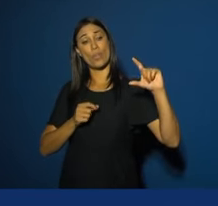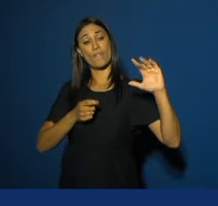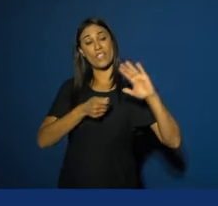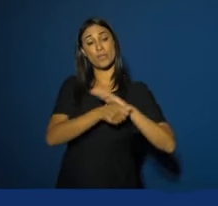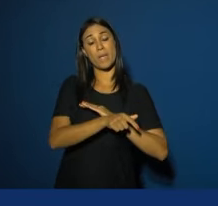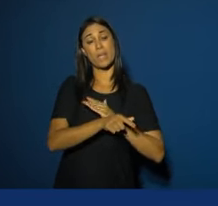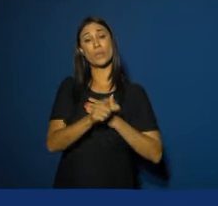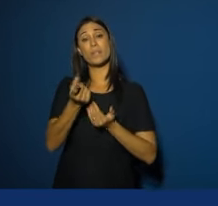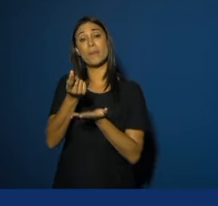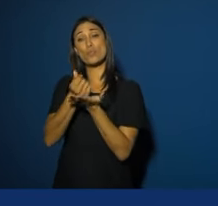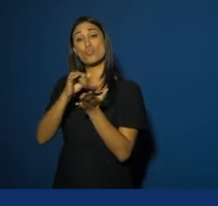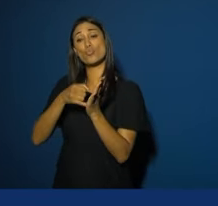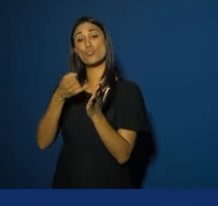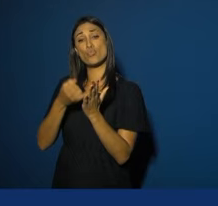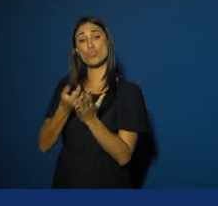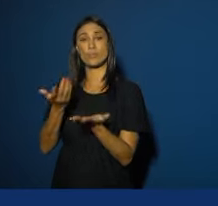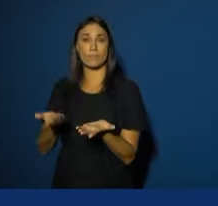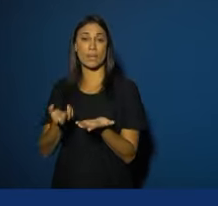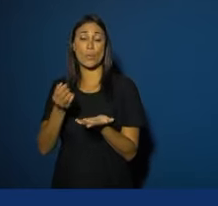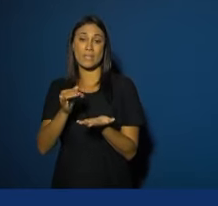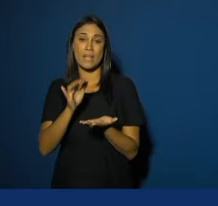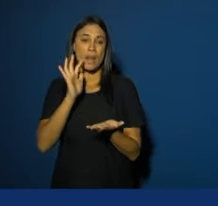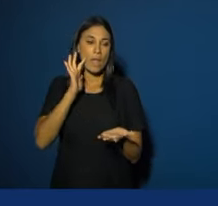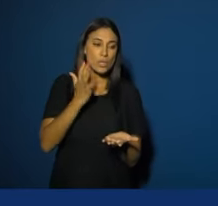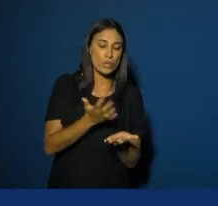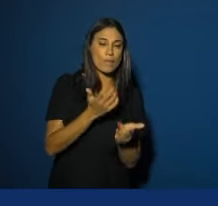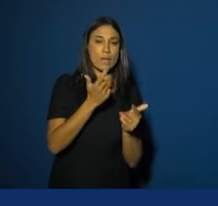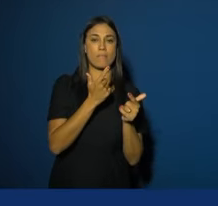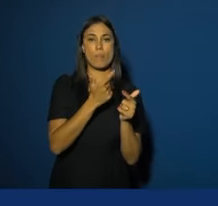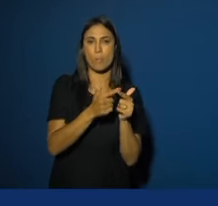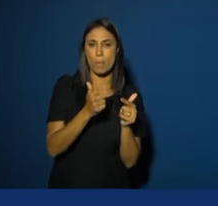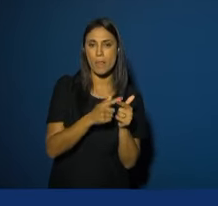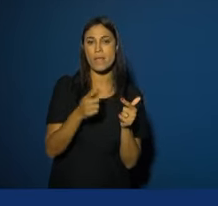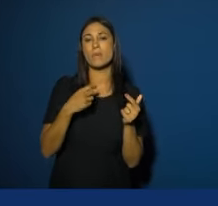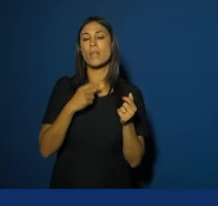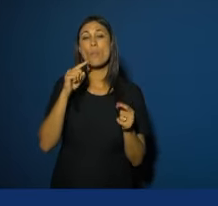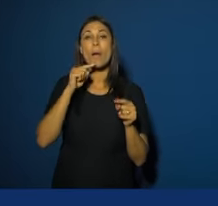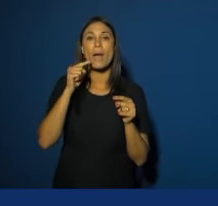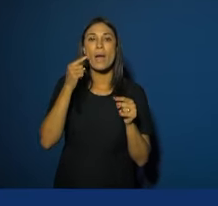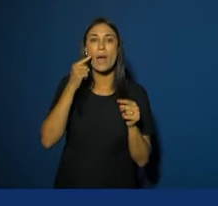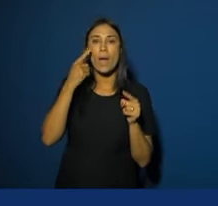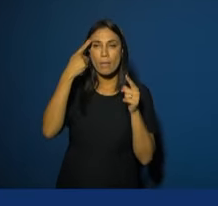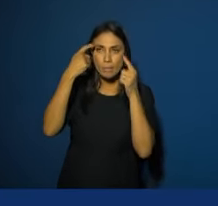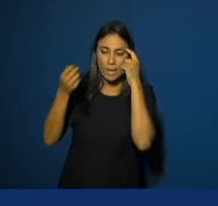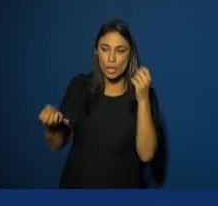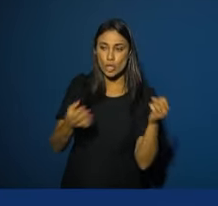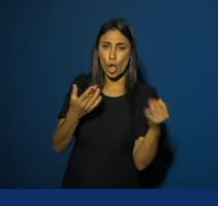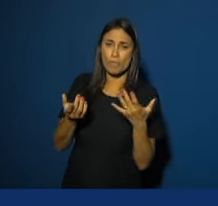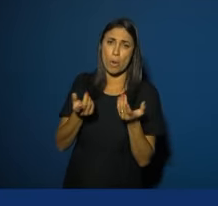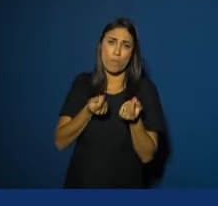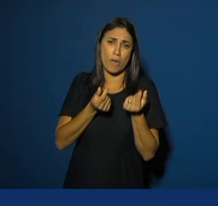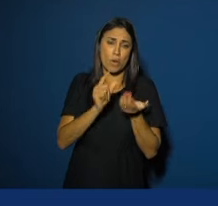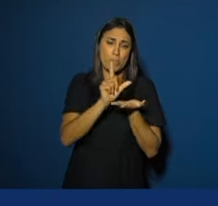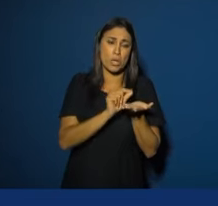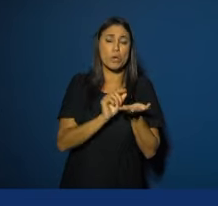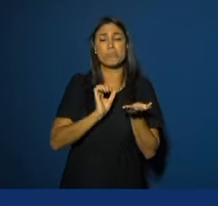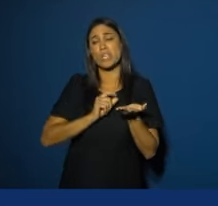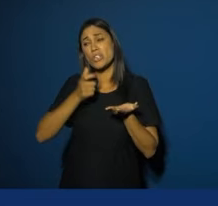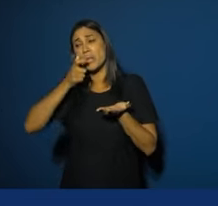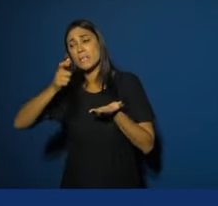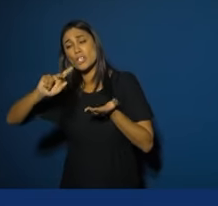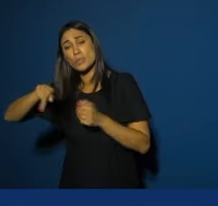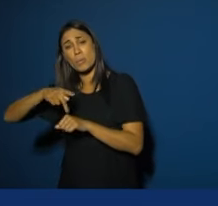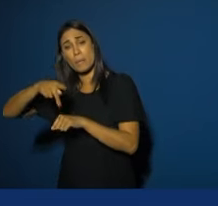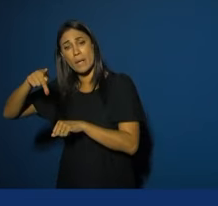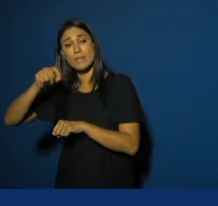e a tarifa não como ele será feito inclusive se ele der uma solução inovadora e fizer com um custo menor Talvez seja até interessante para o país